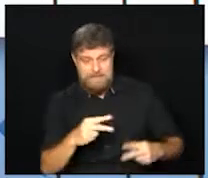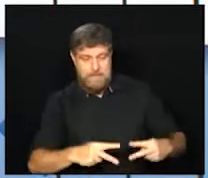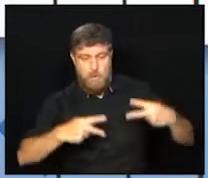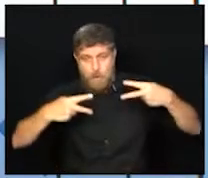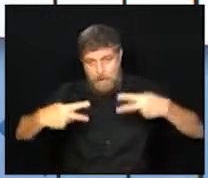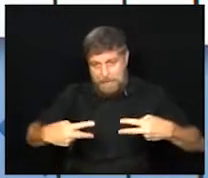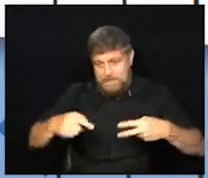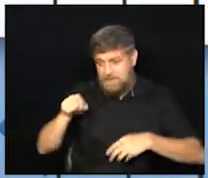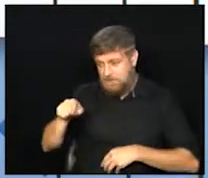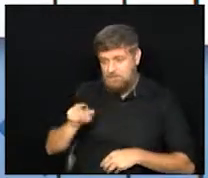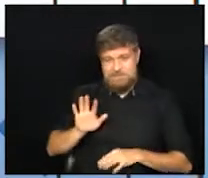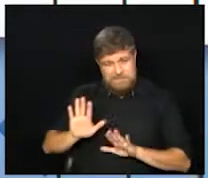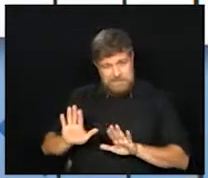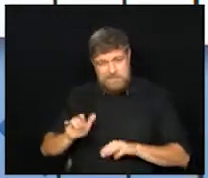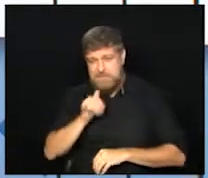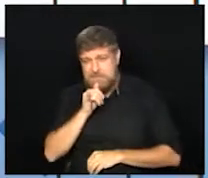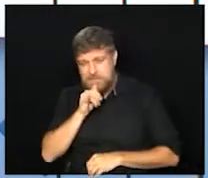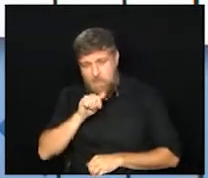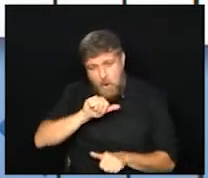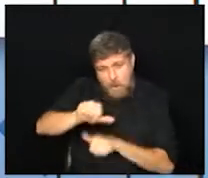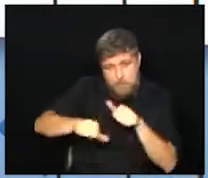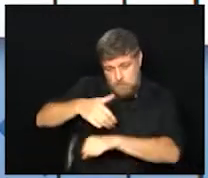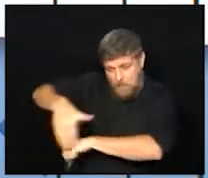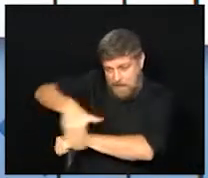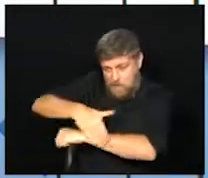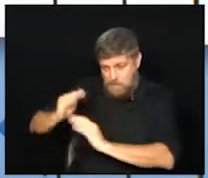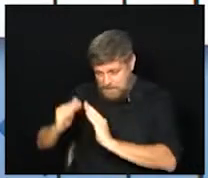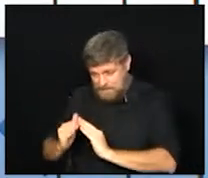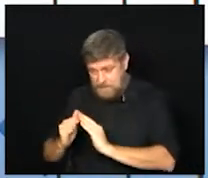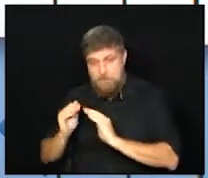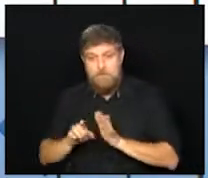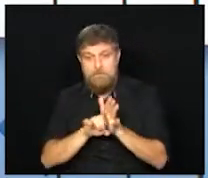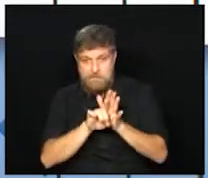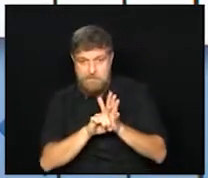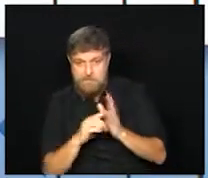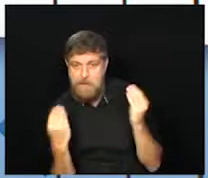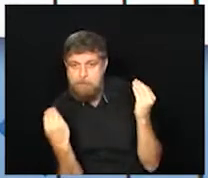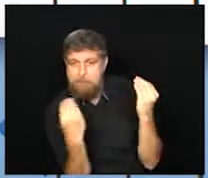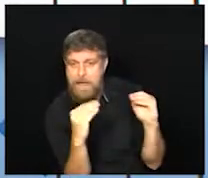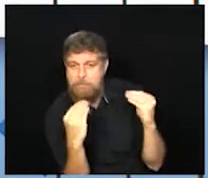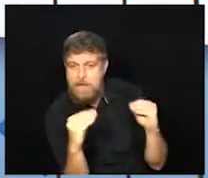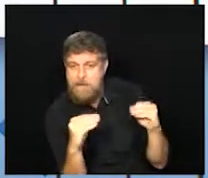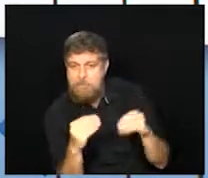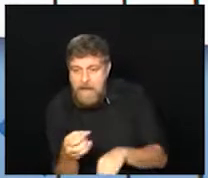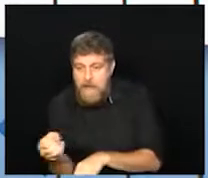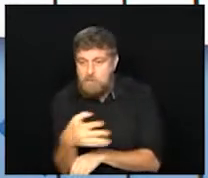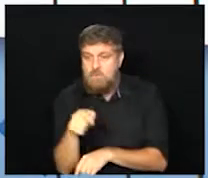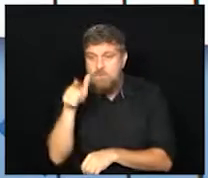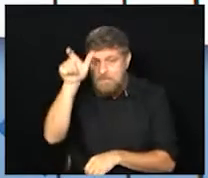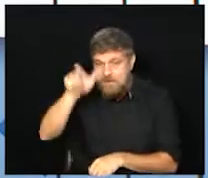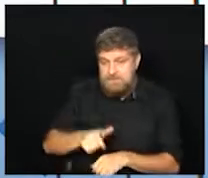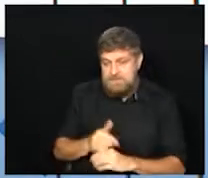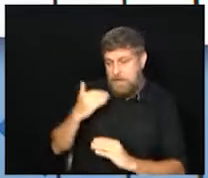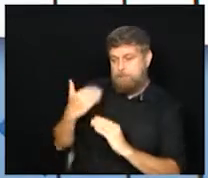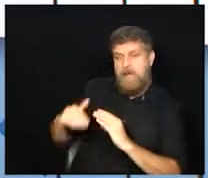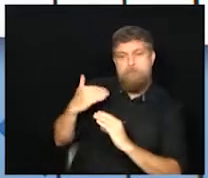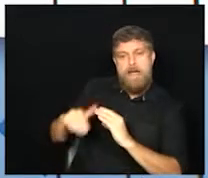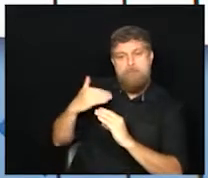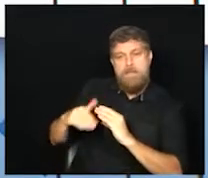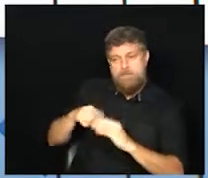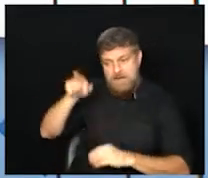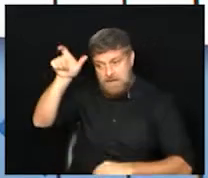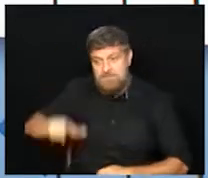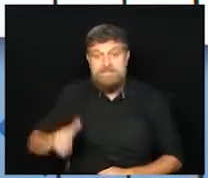que você que porventura tenha mudado de endereço, você pode atualizar os seus dados para que você seja avisado de